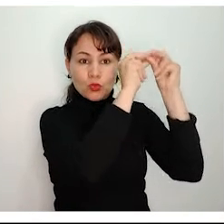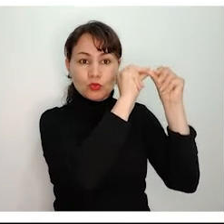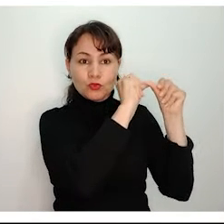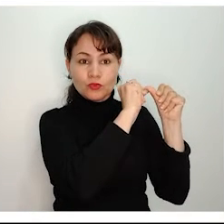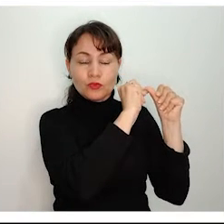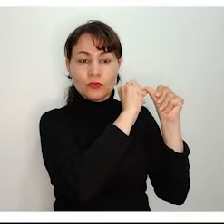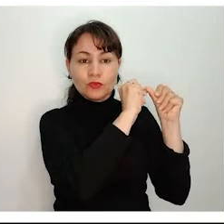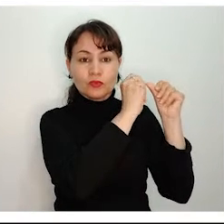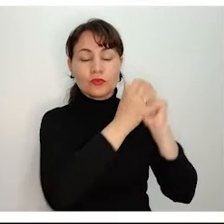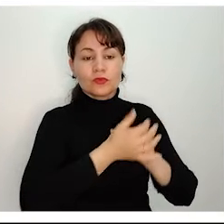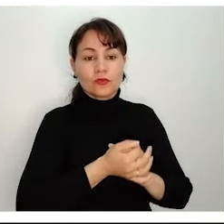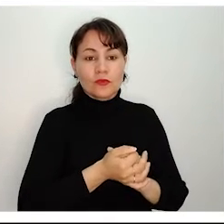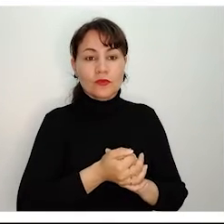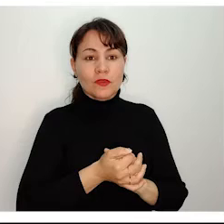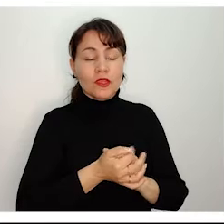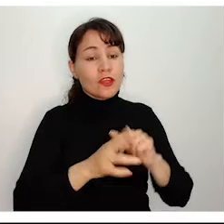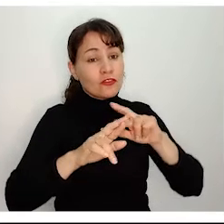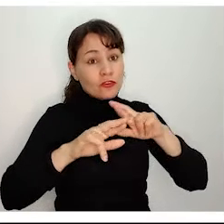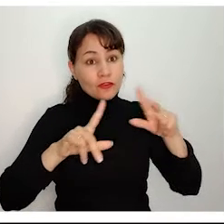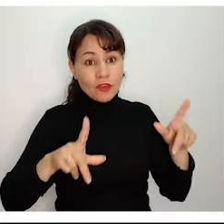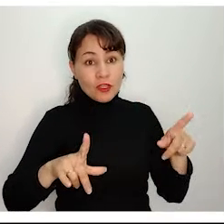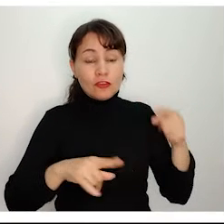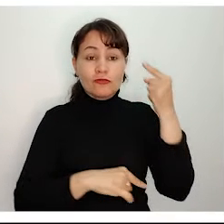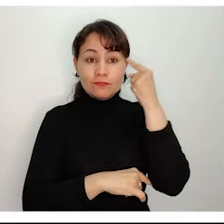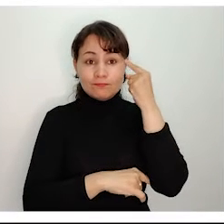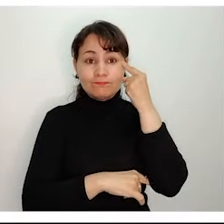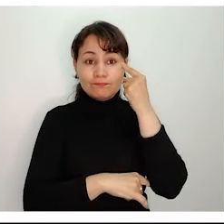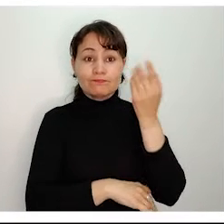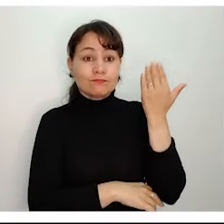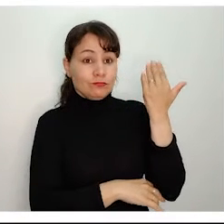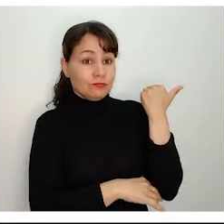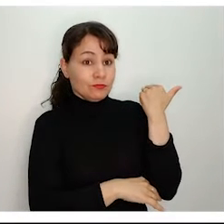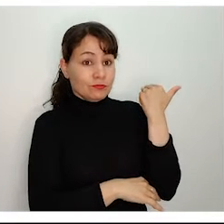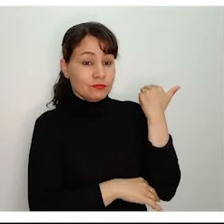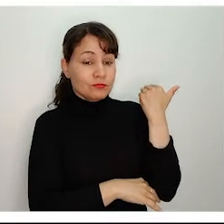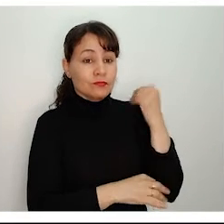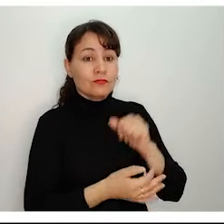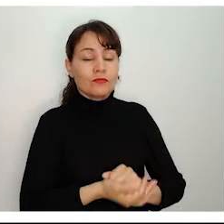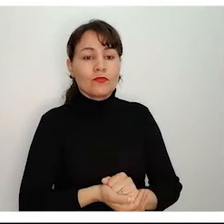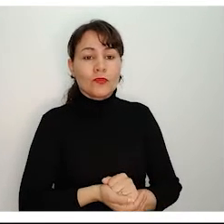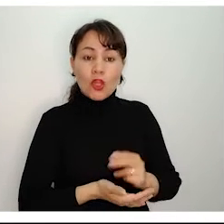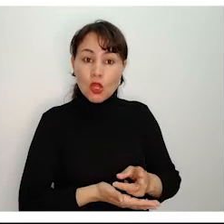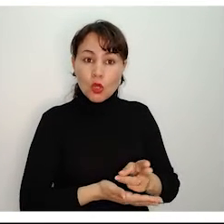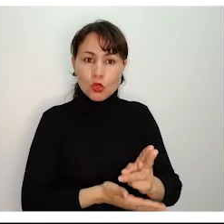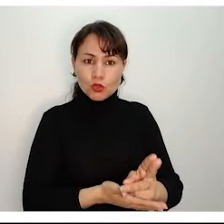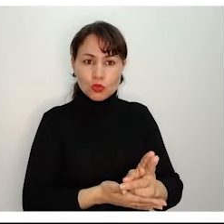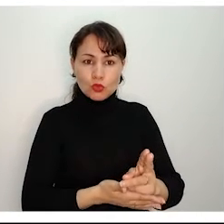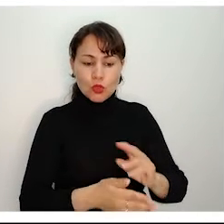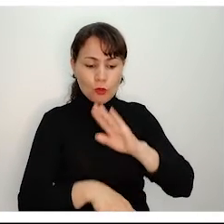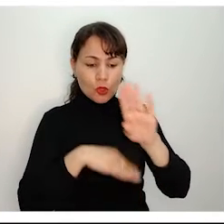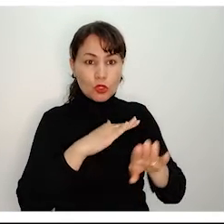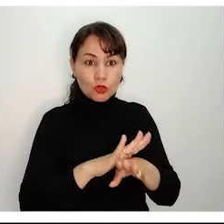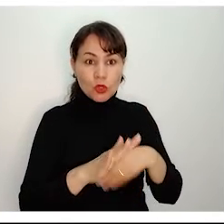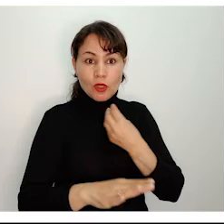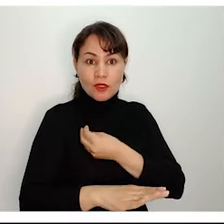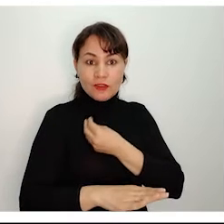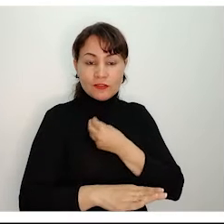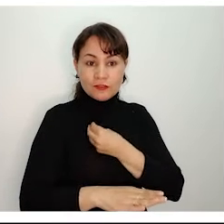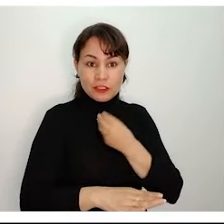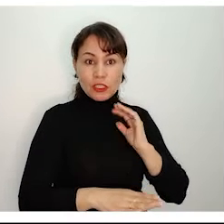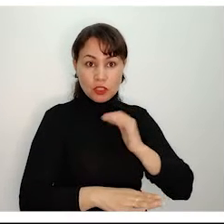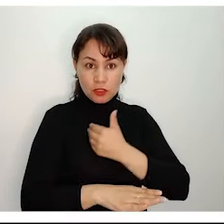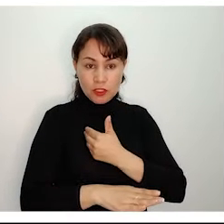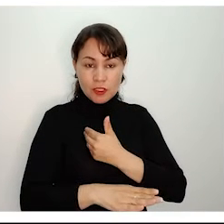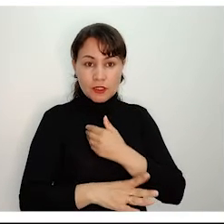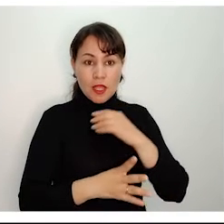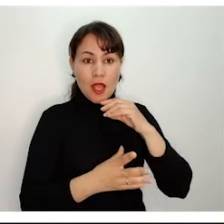Então, a neuroplasticidade, diferentemente do que se pensava no passado, ela permanece por toda a nossa